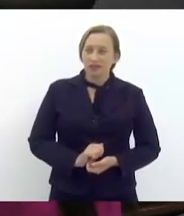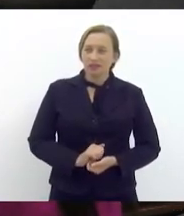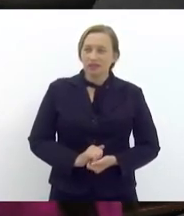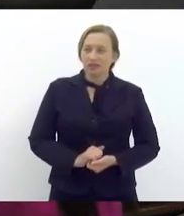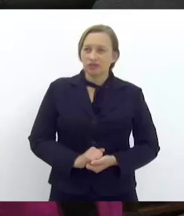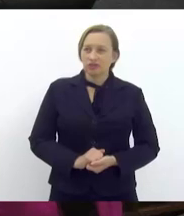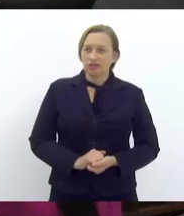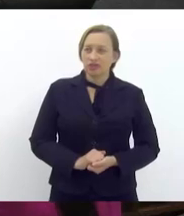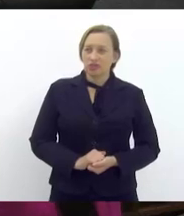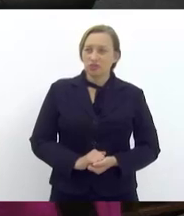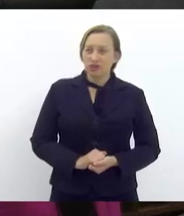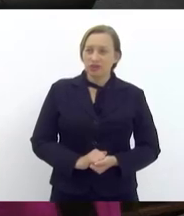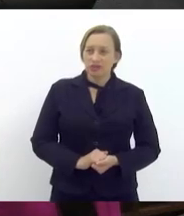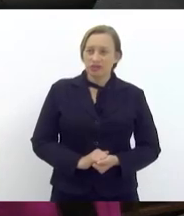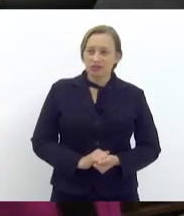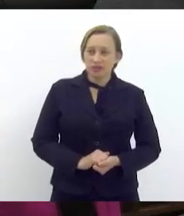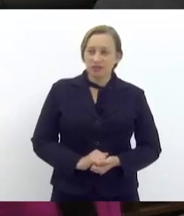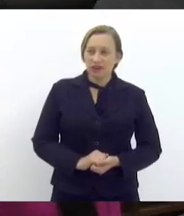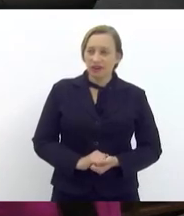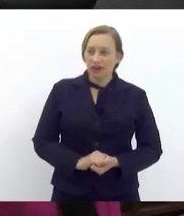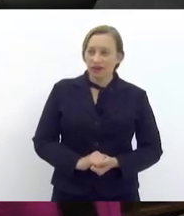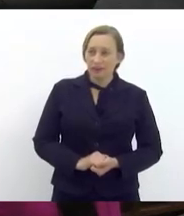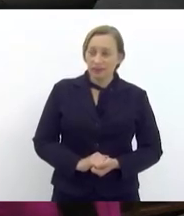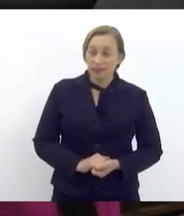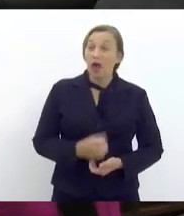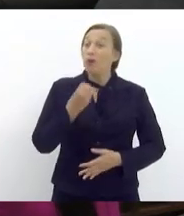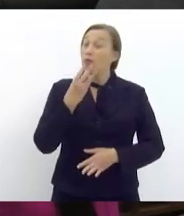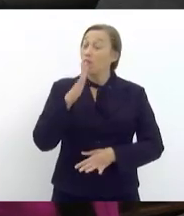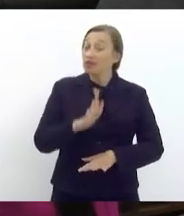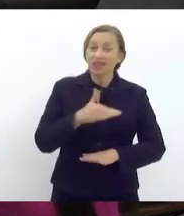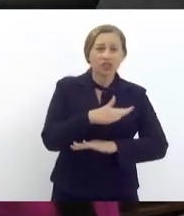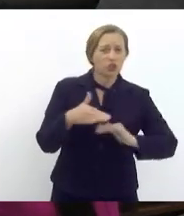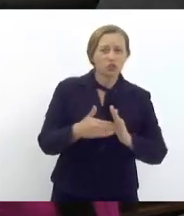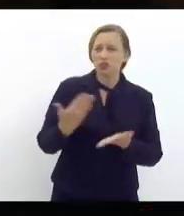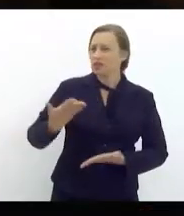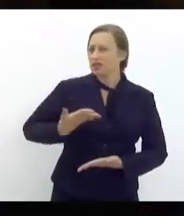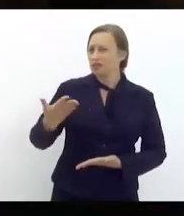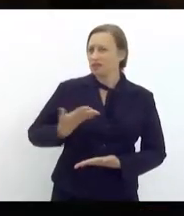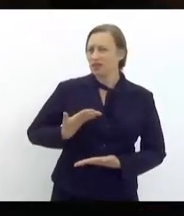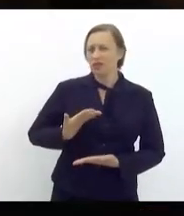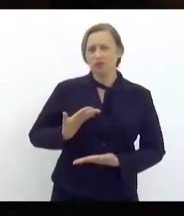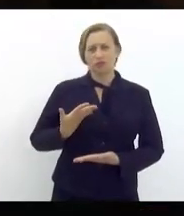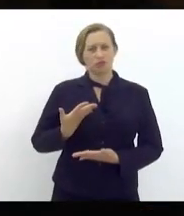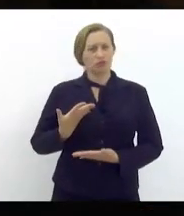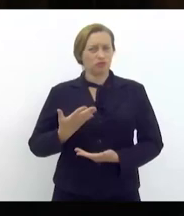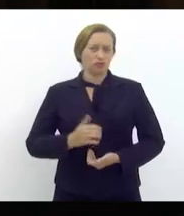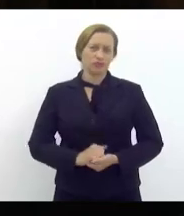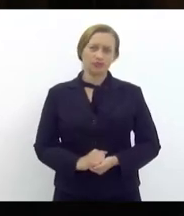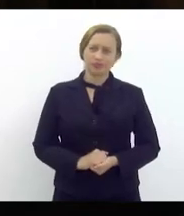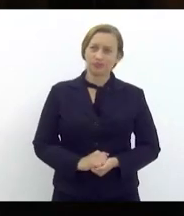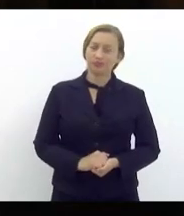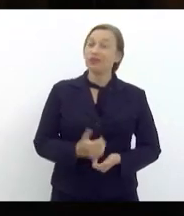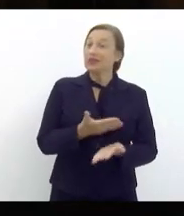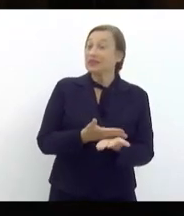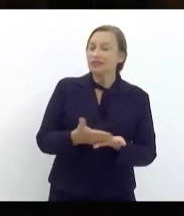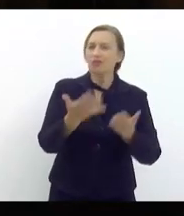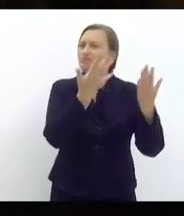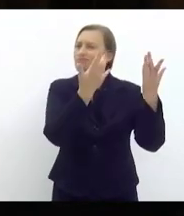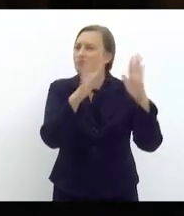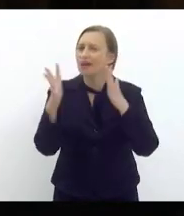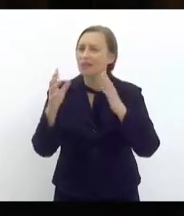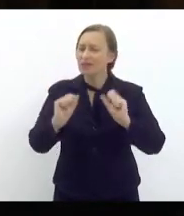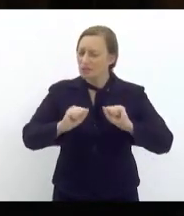Boa tarde a todas e todos os nobres colegas aqui presentes. Queria começar saudando o